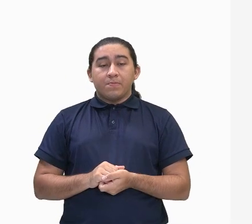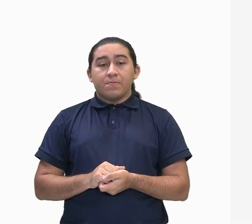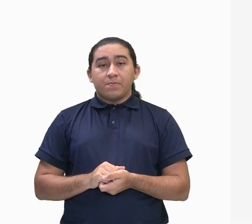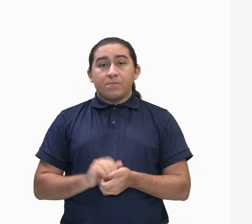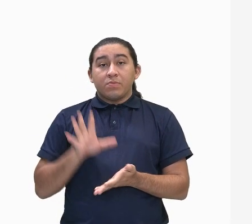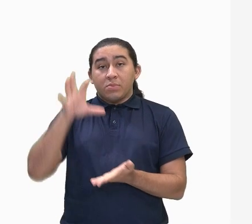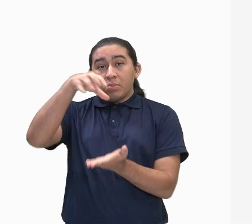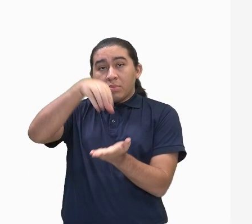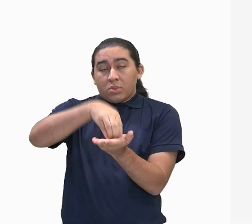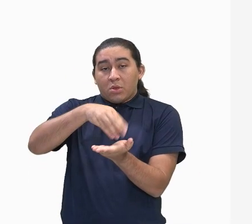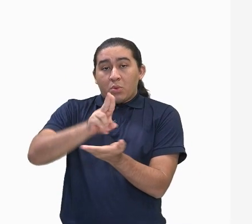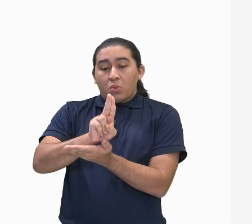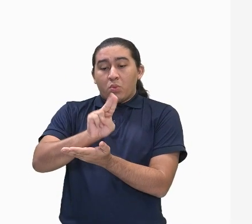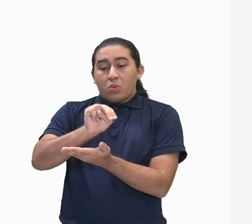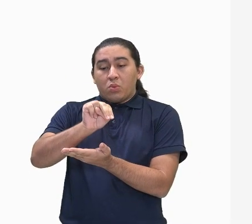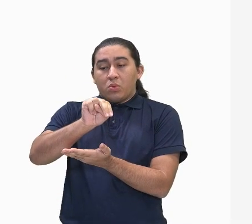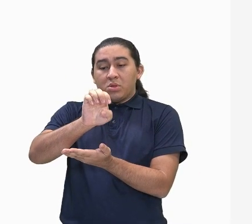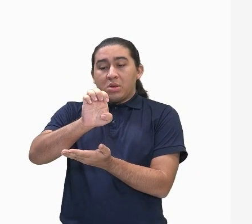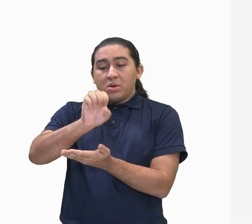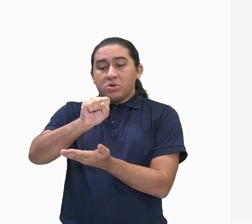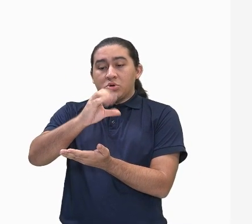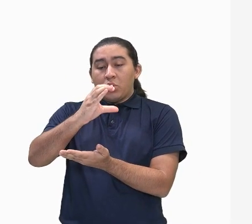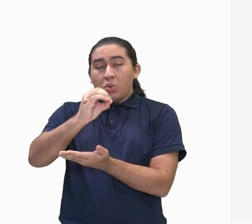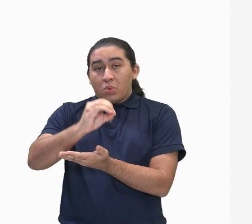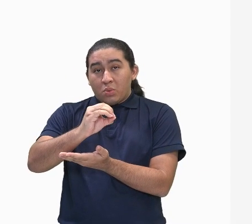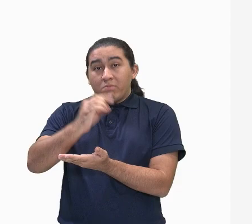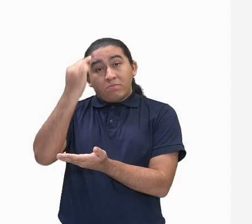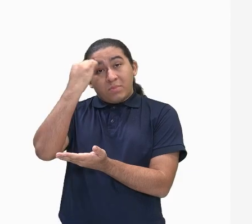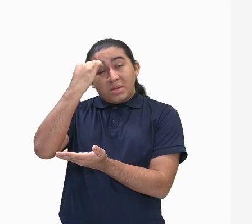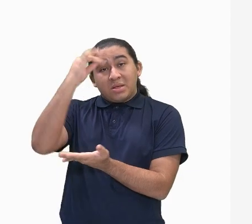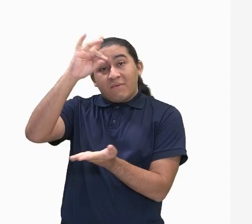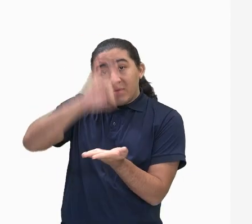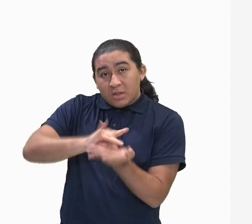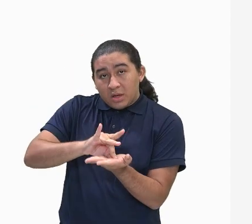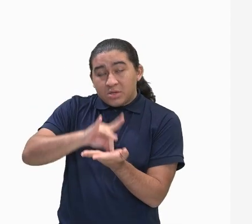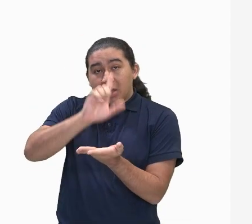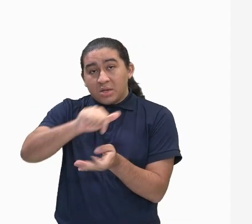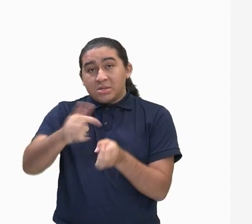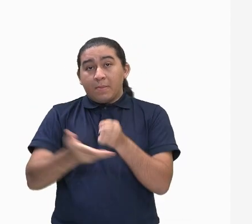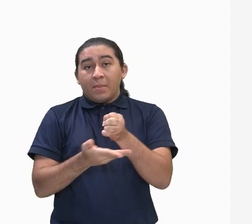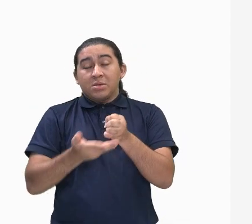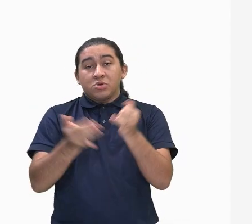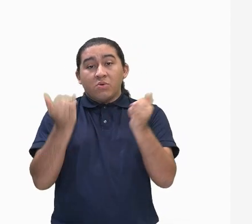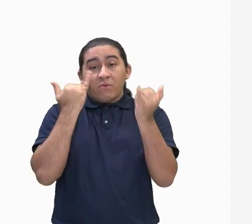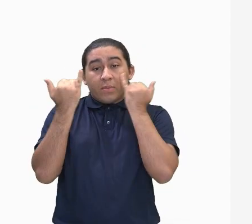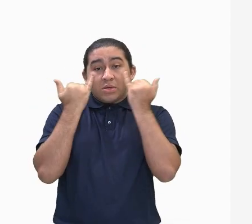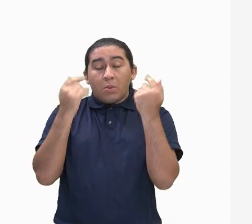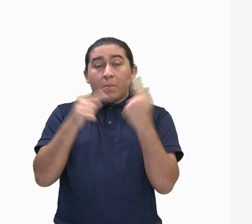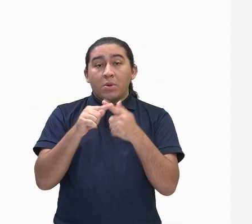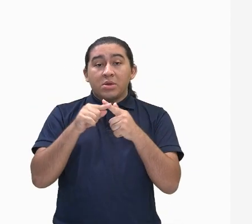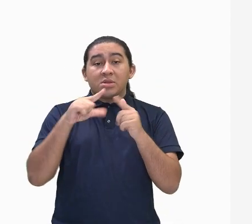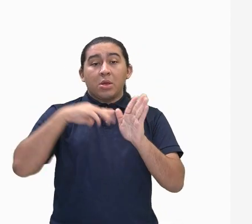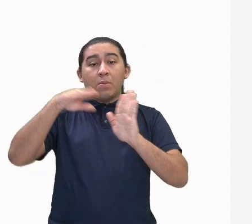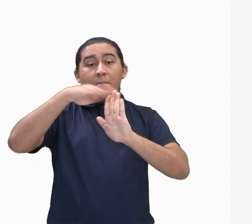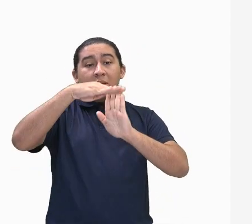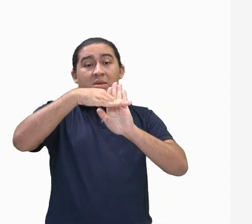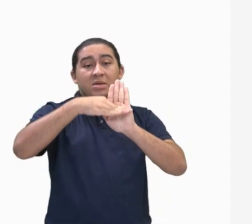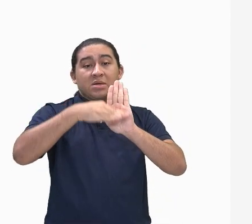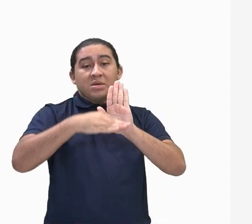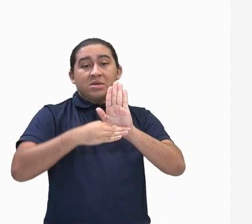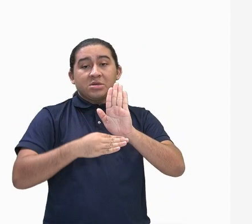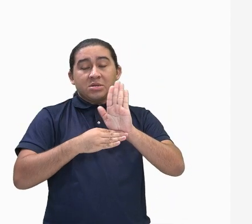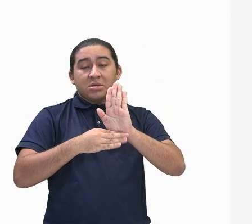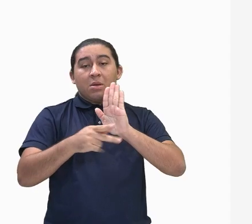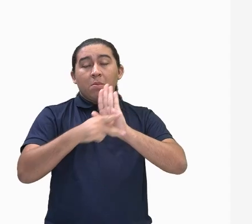Unesco reconhece a importância dessas fontes por meio da lista do patrimônio cultural imaterial